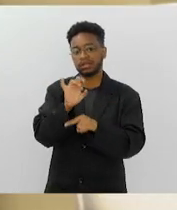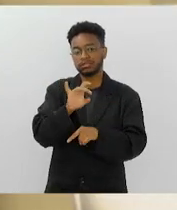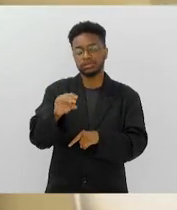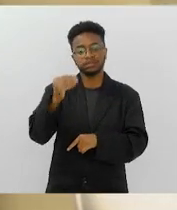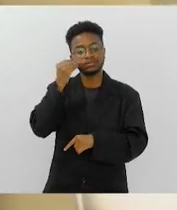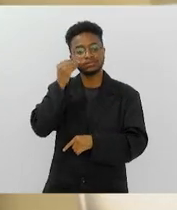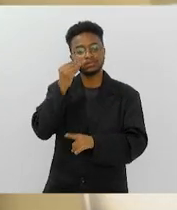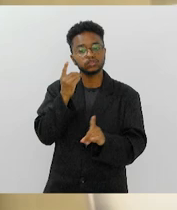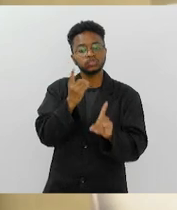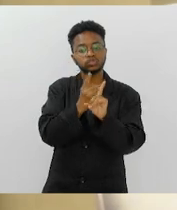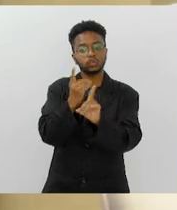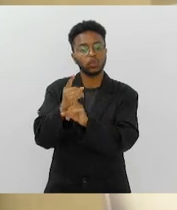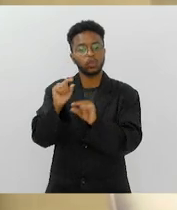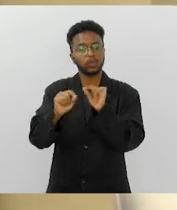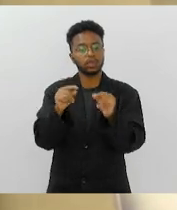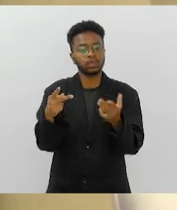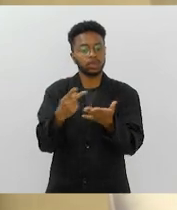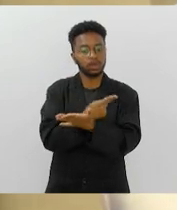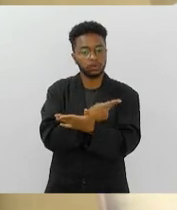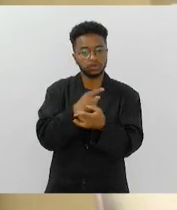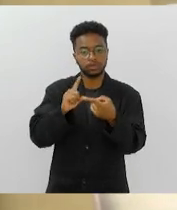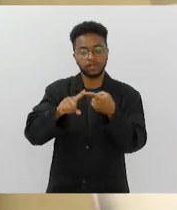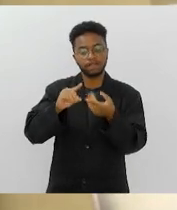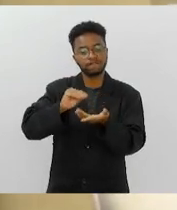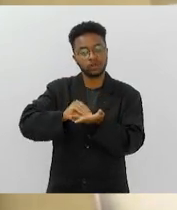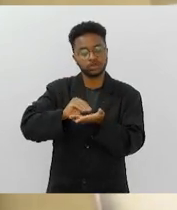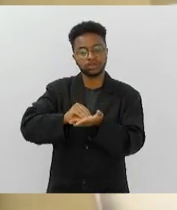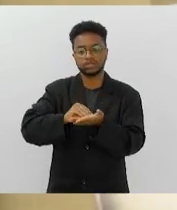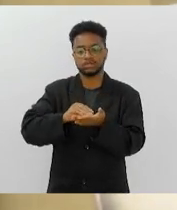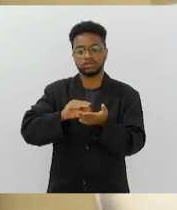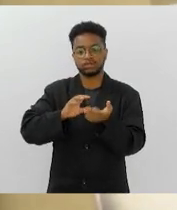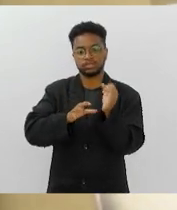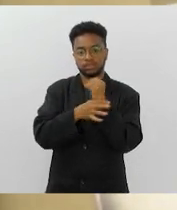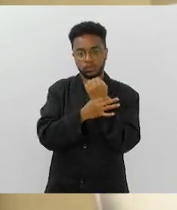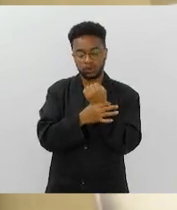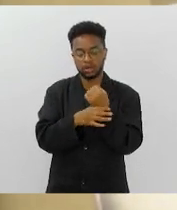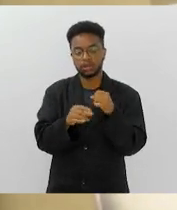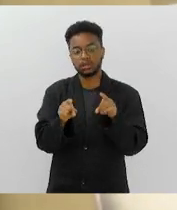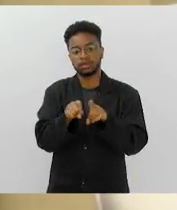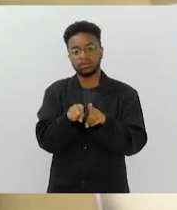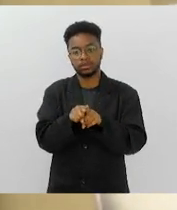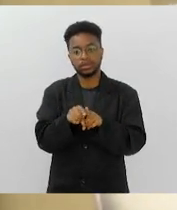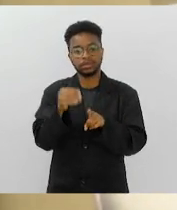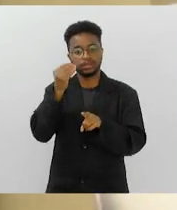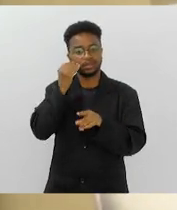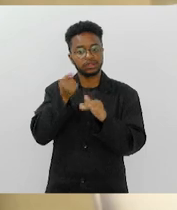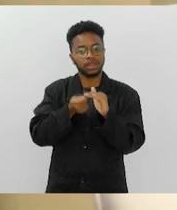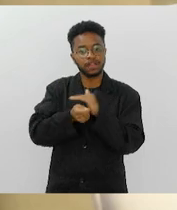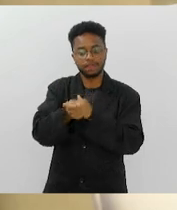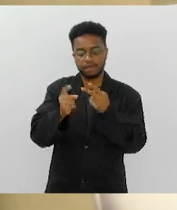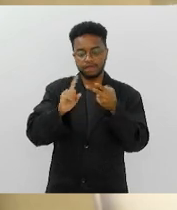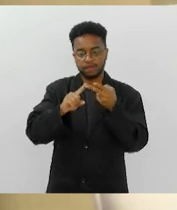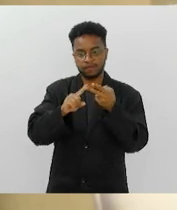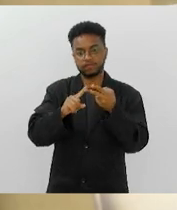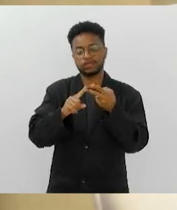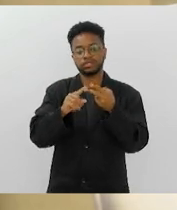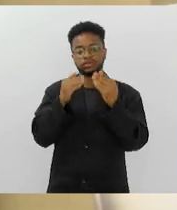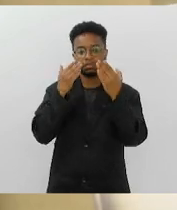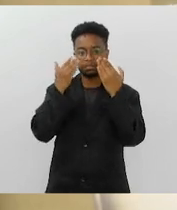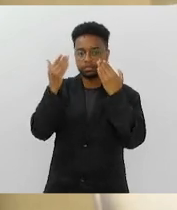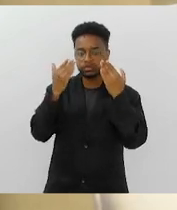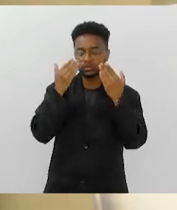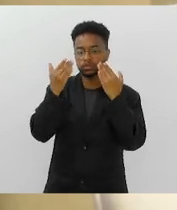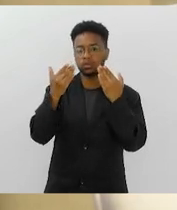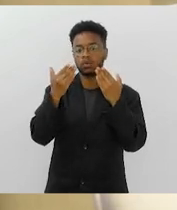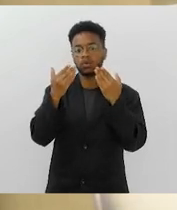as situações de insegurança e buscar investir em psicólogos,